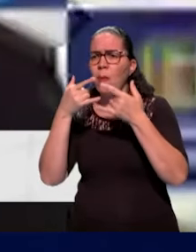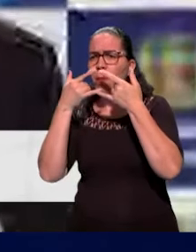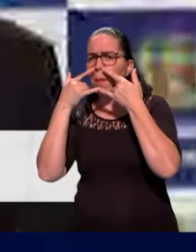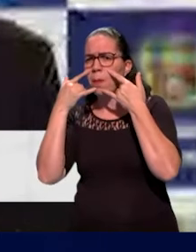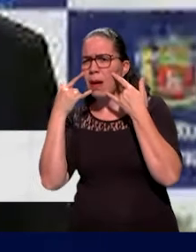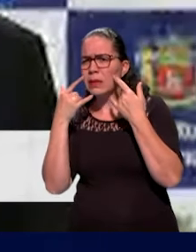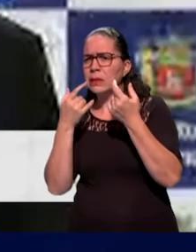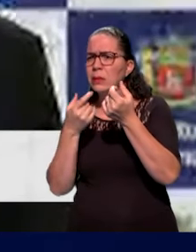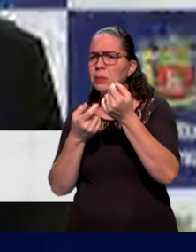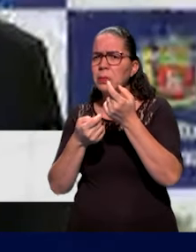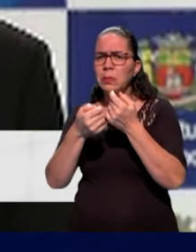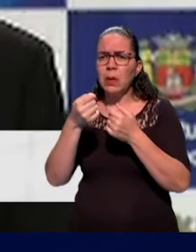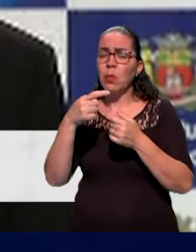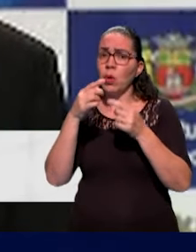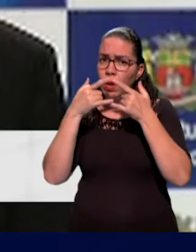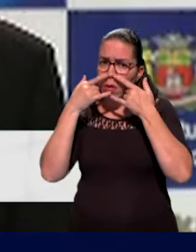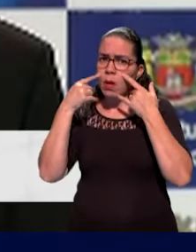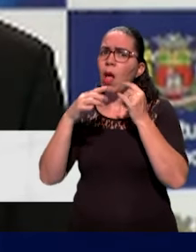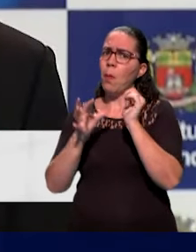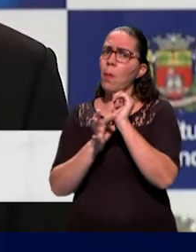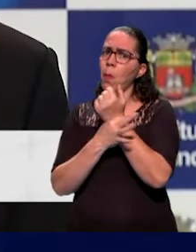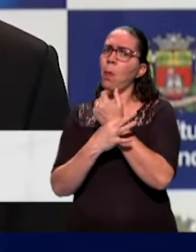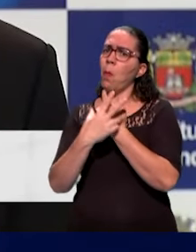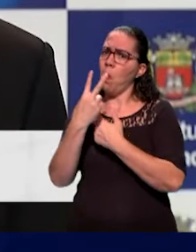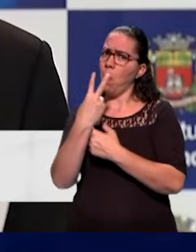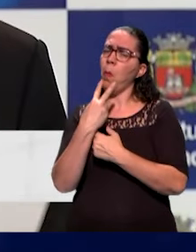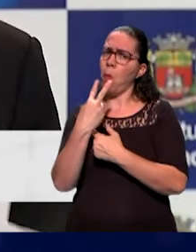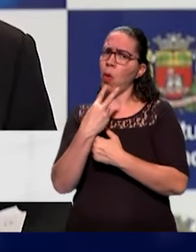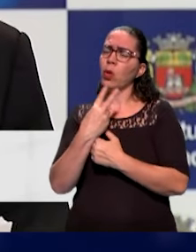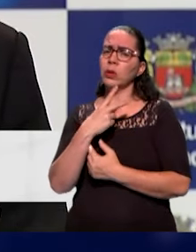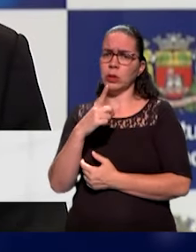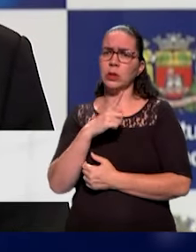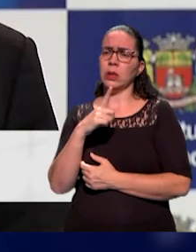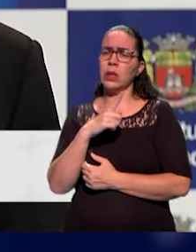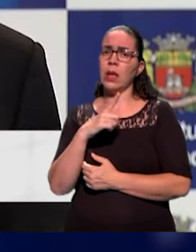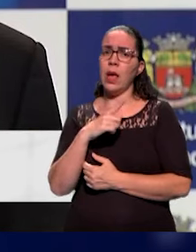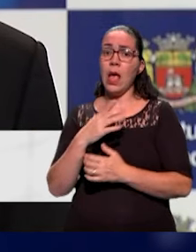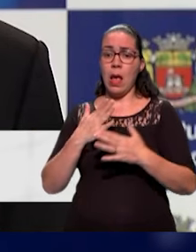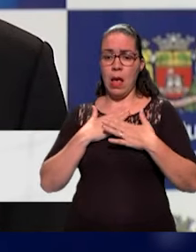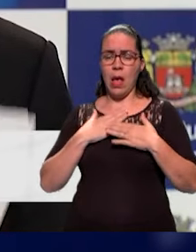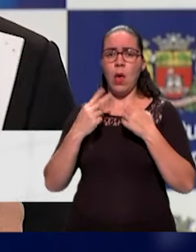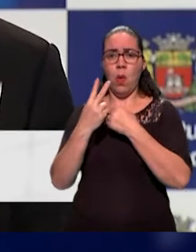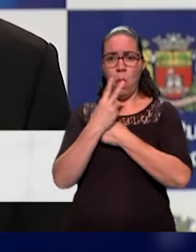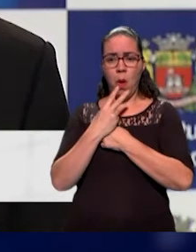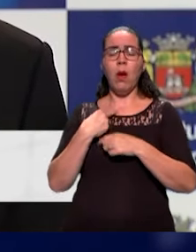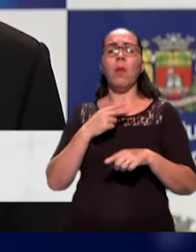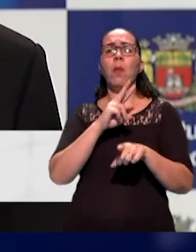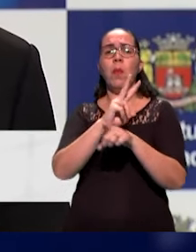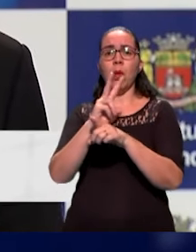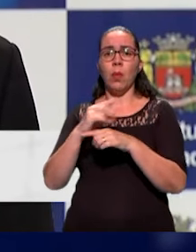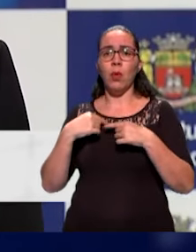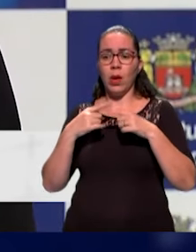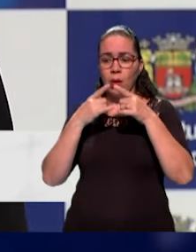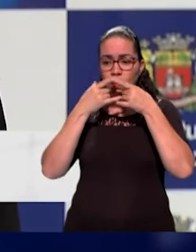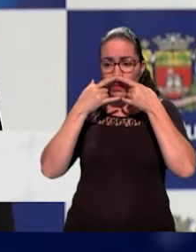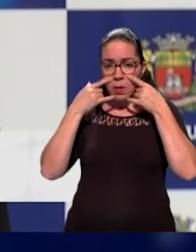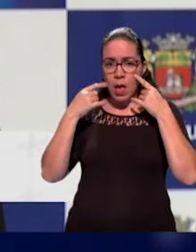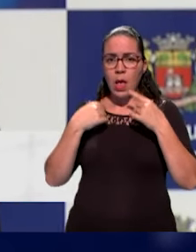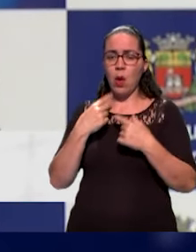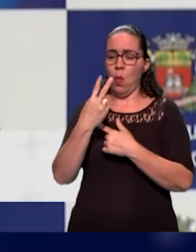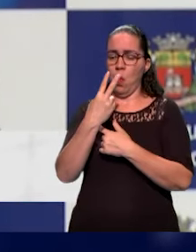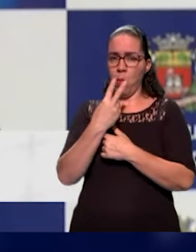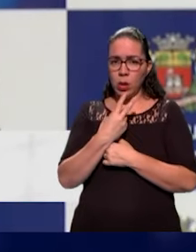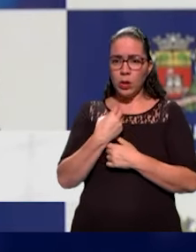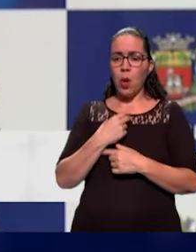máscara é um protetor efetivo, é um protetor mecânico, não só para quem usa, porque ao usar eu protejo o terceiro,